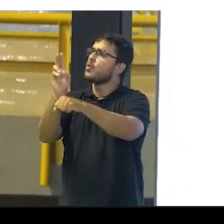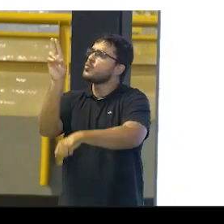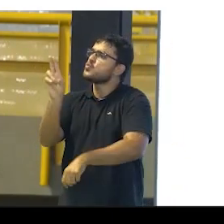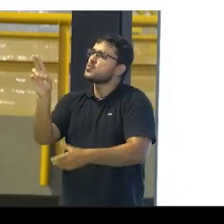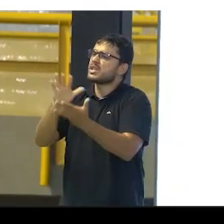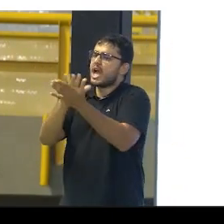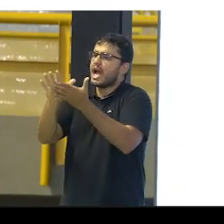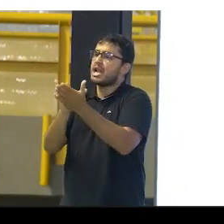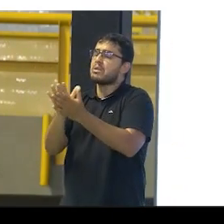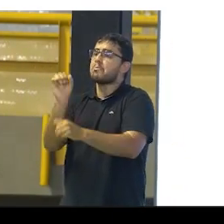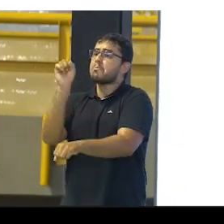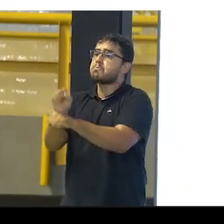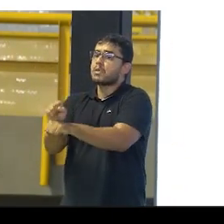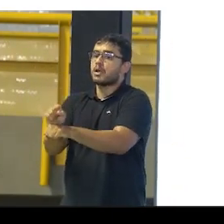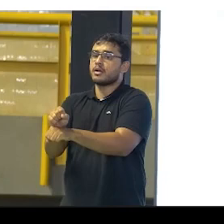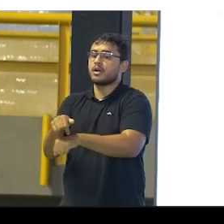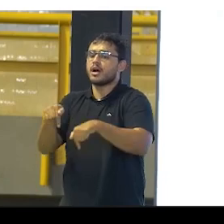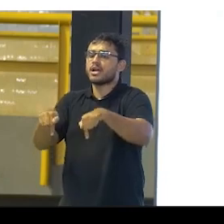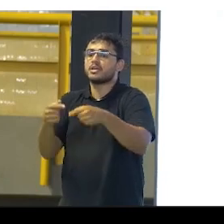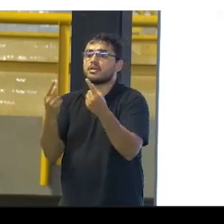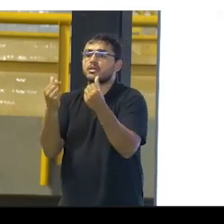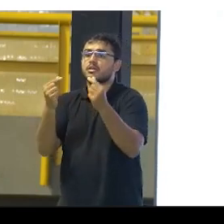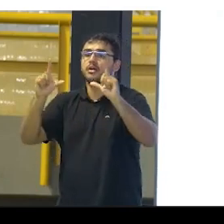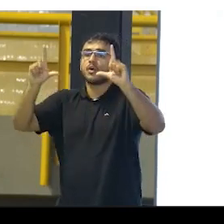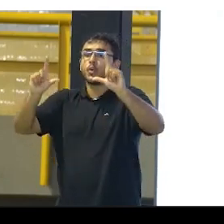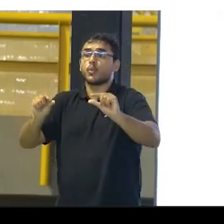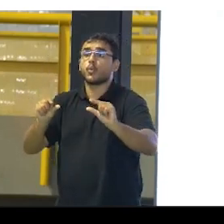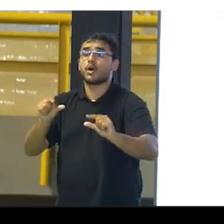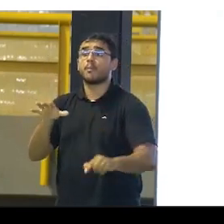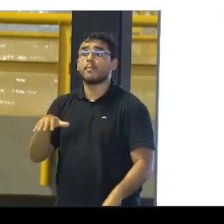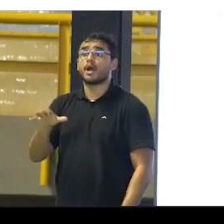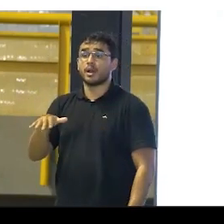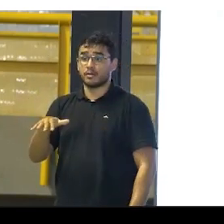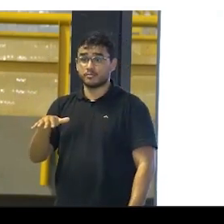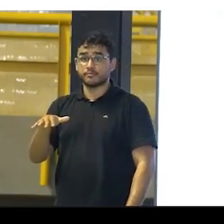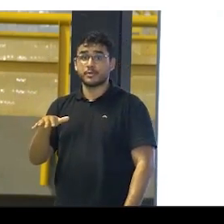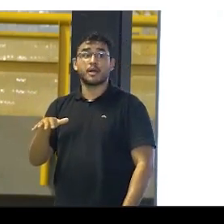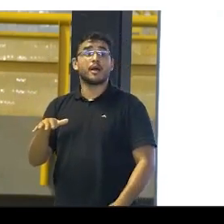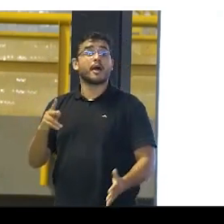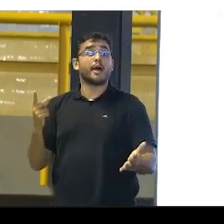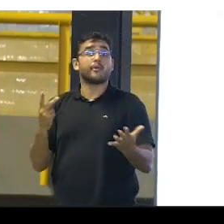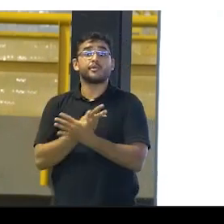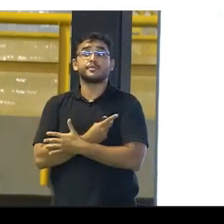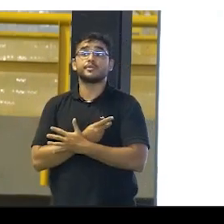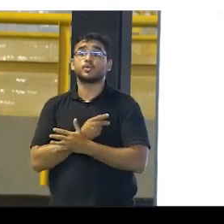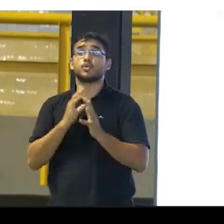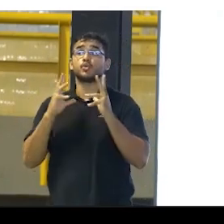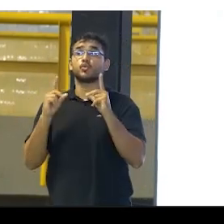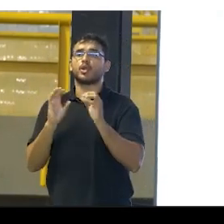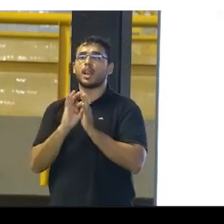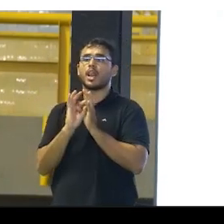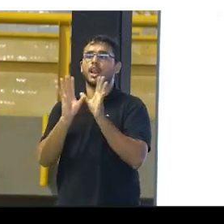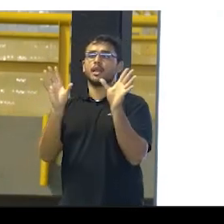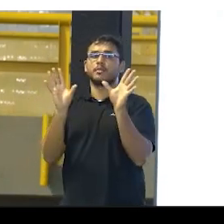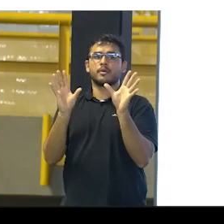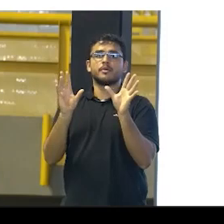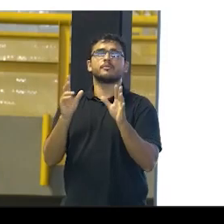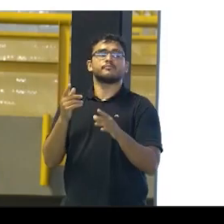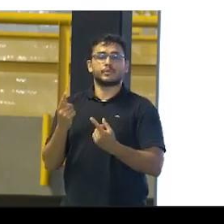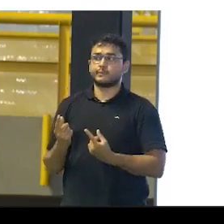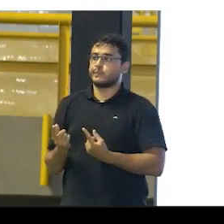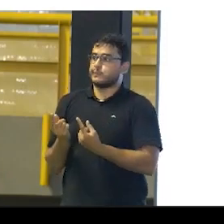de R$2. Quando a gente começou a sair da pandemia, o que foi que houve com os combustíveis? Voltaram a aumentar e aumentaram